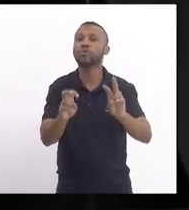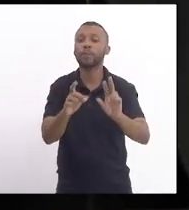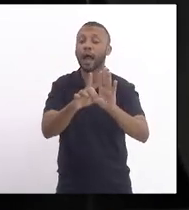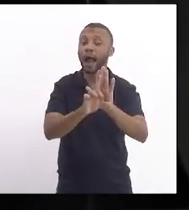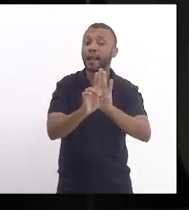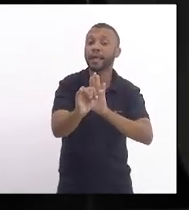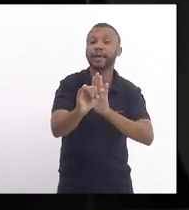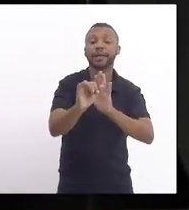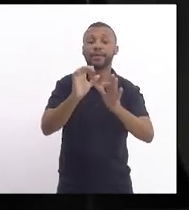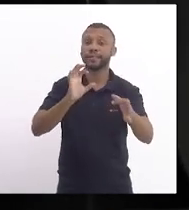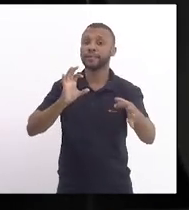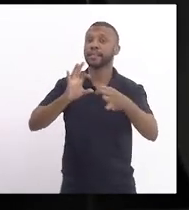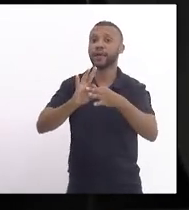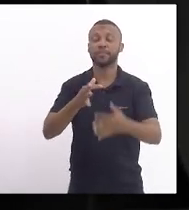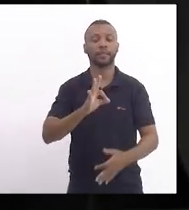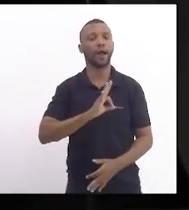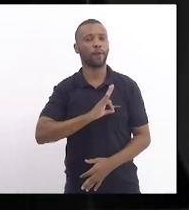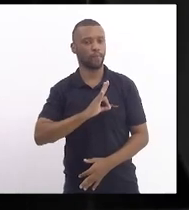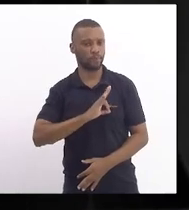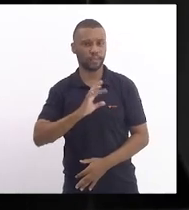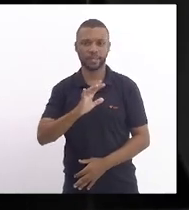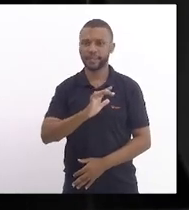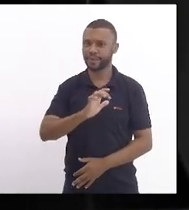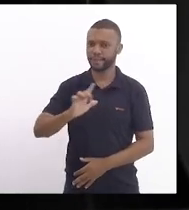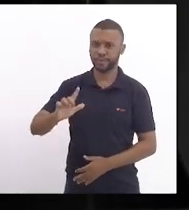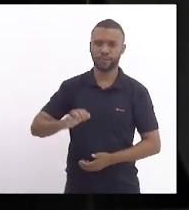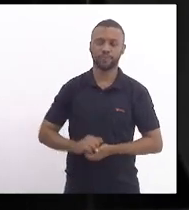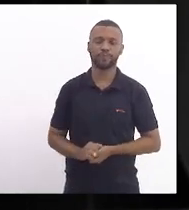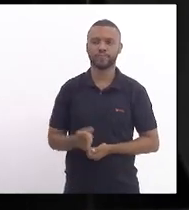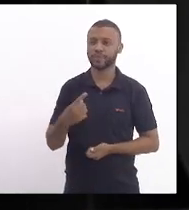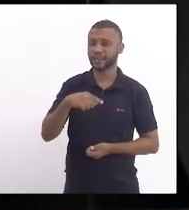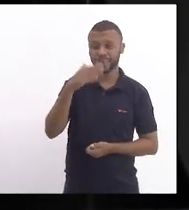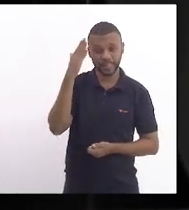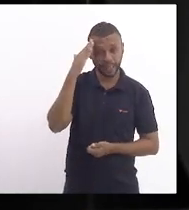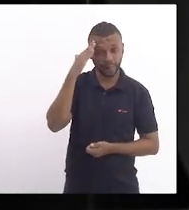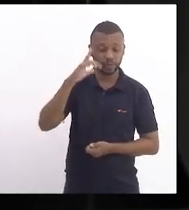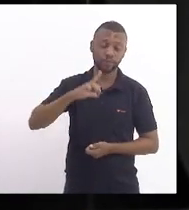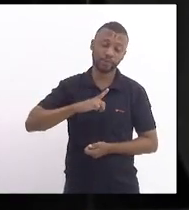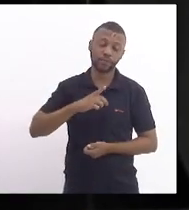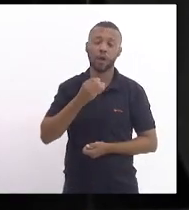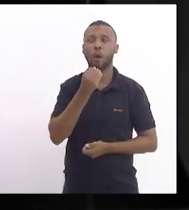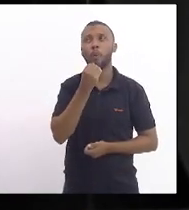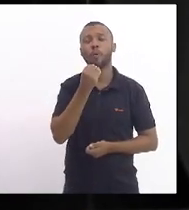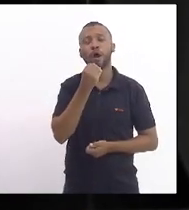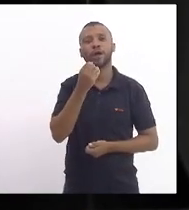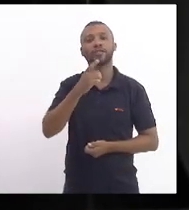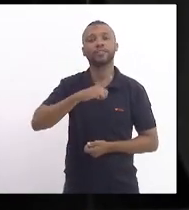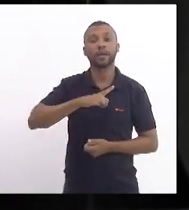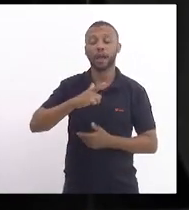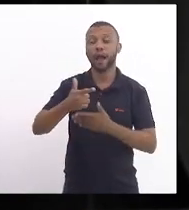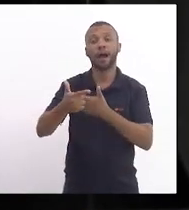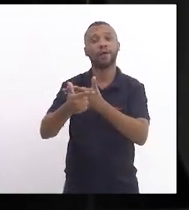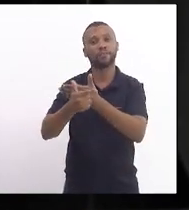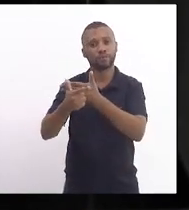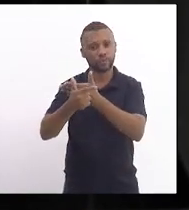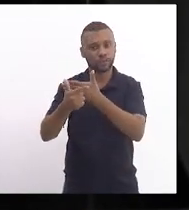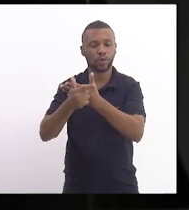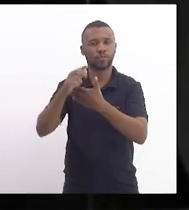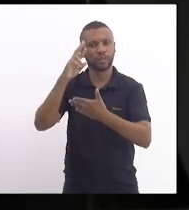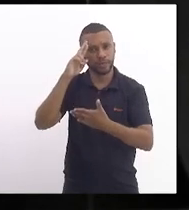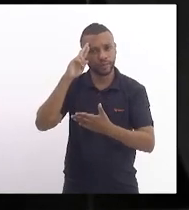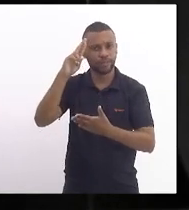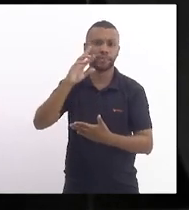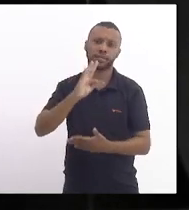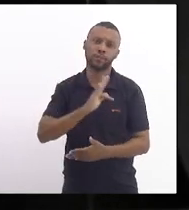Orgânica da Polícia Civil é Todos sabem que eu já tive oportunidade de exercer a função da